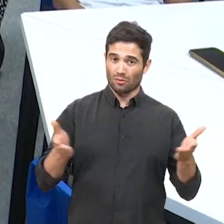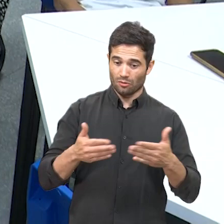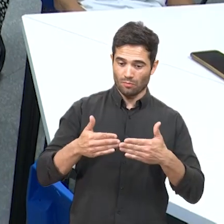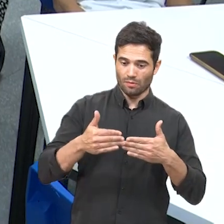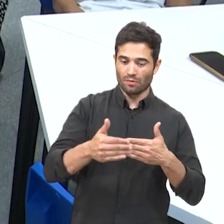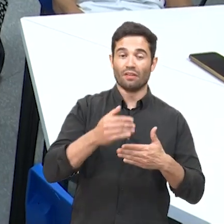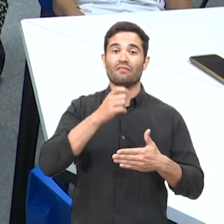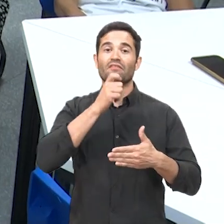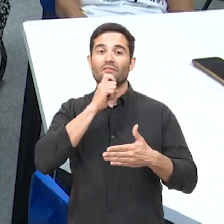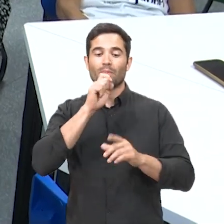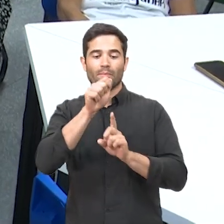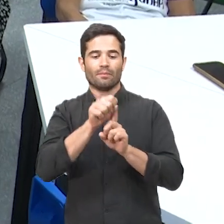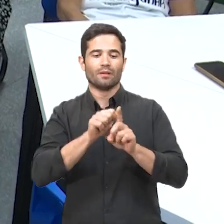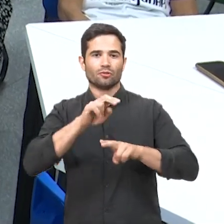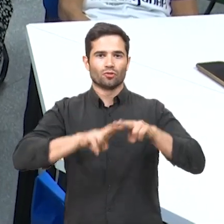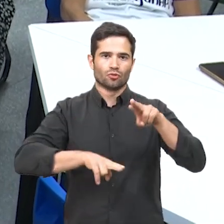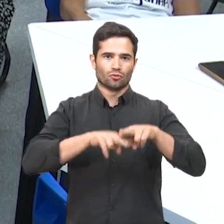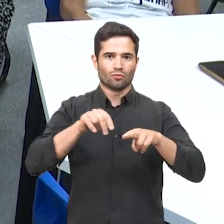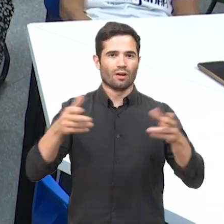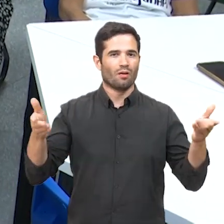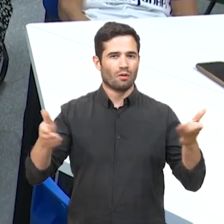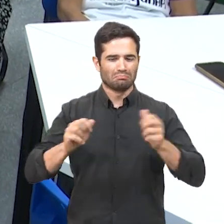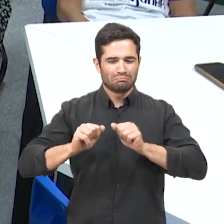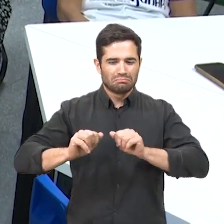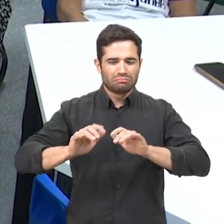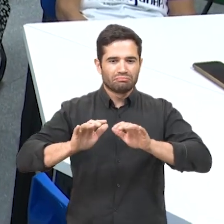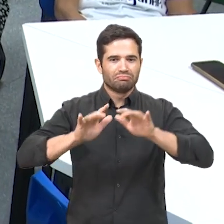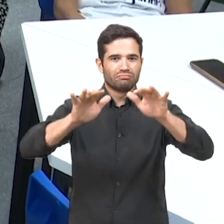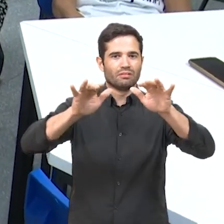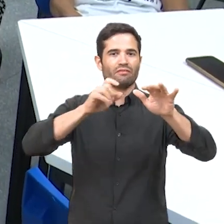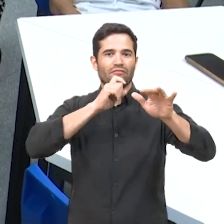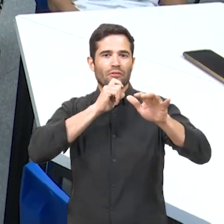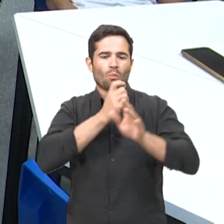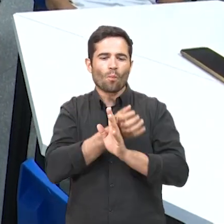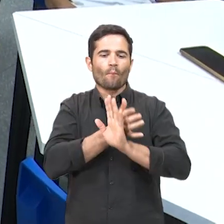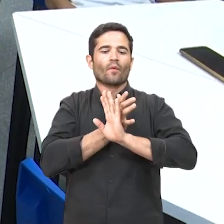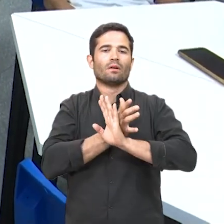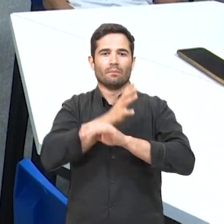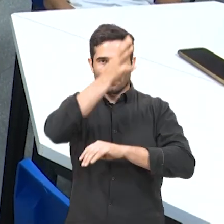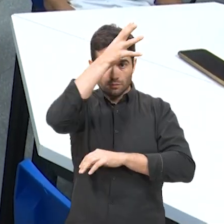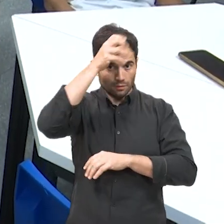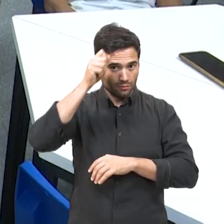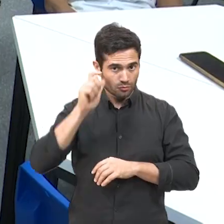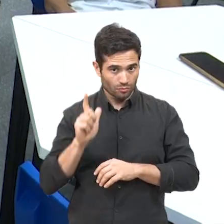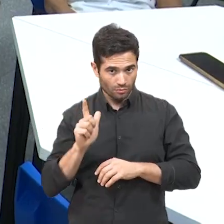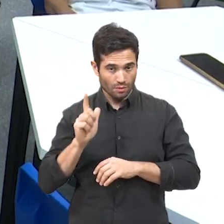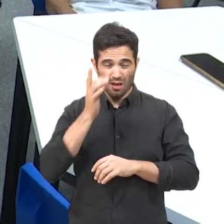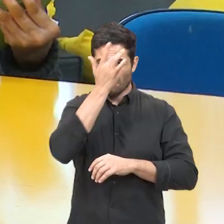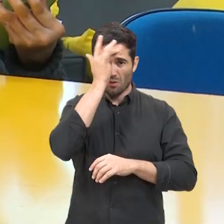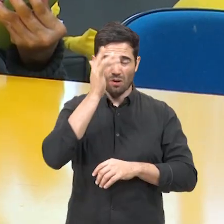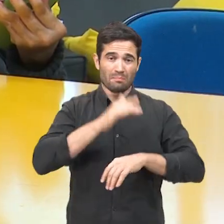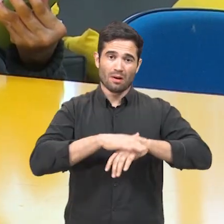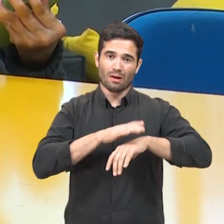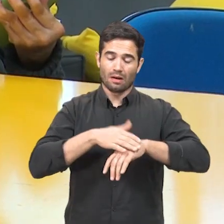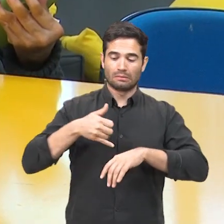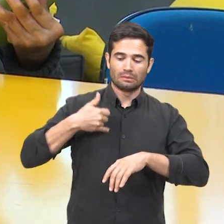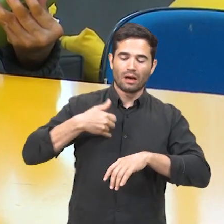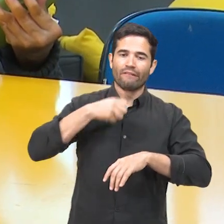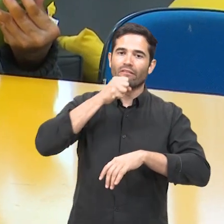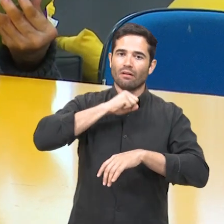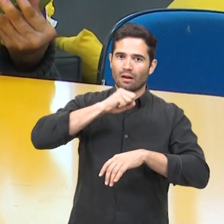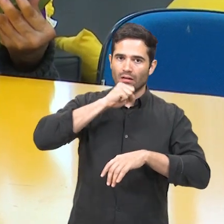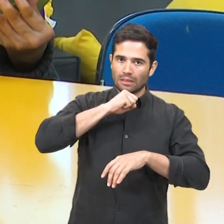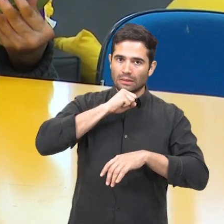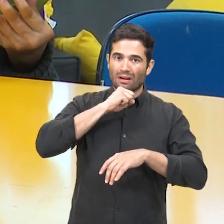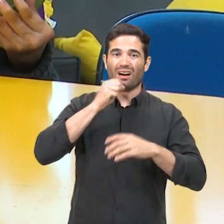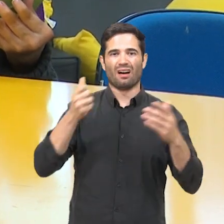O inverno chegou neste mês de junho, trazendo baixas temperaturas e tempo mais seco em Mato Grosso do Sul. Para as pessoas idosas,